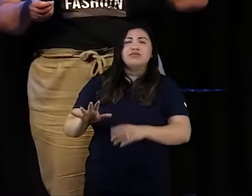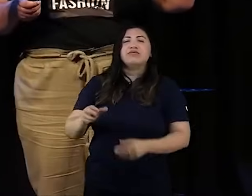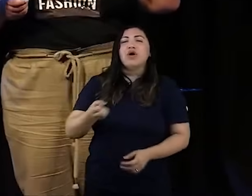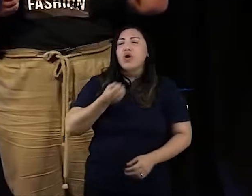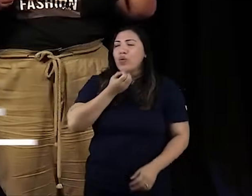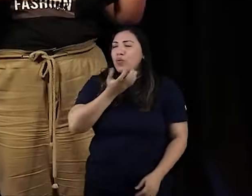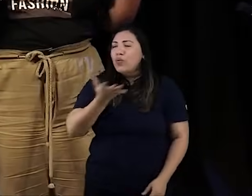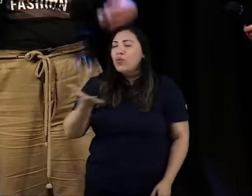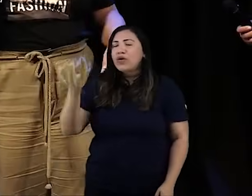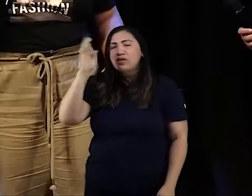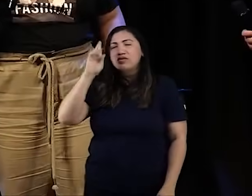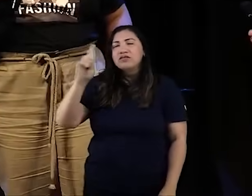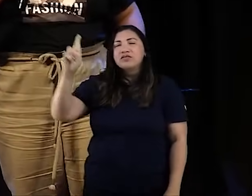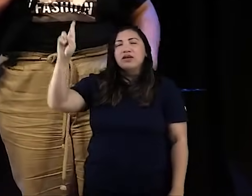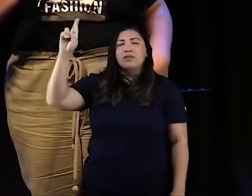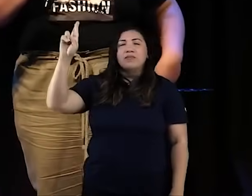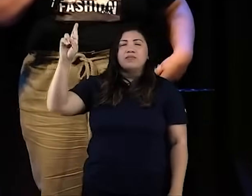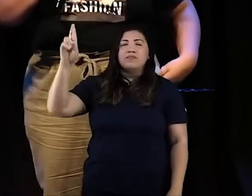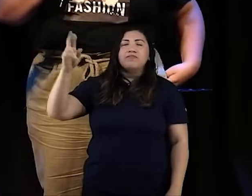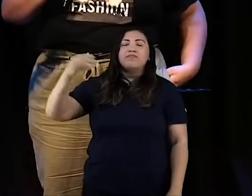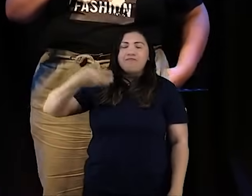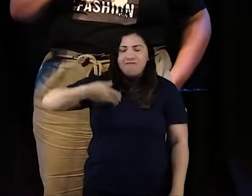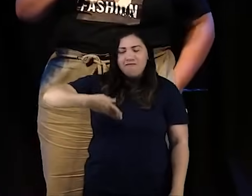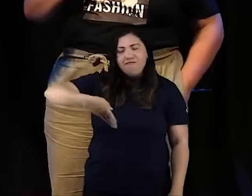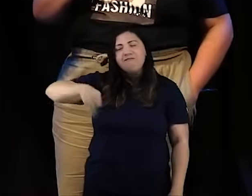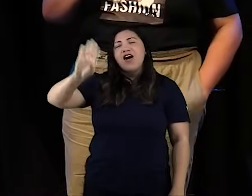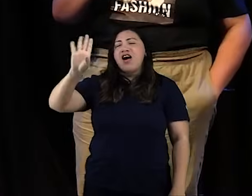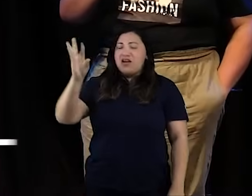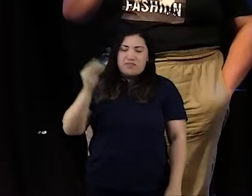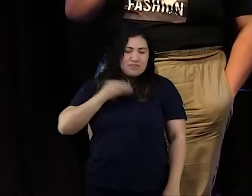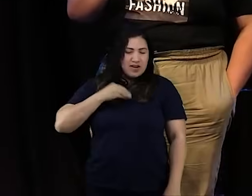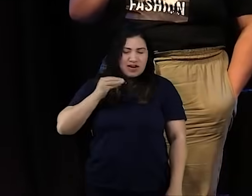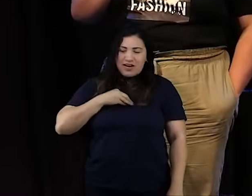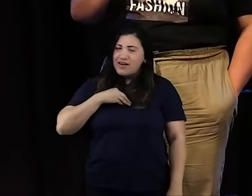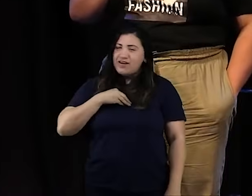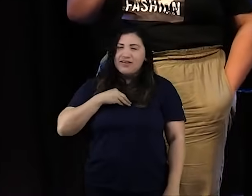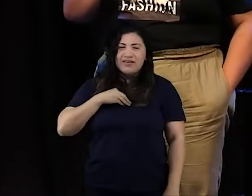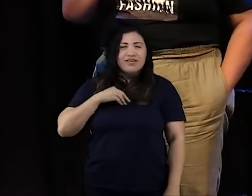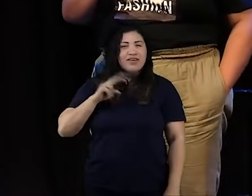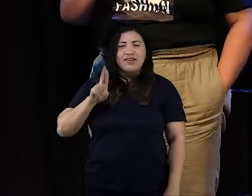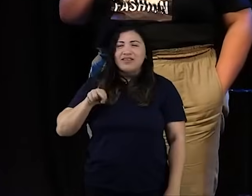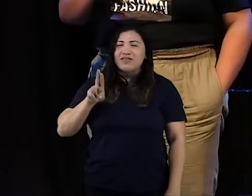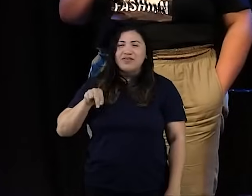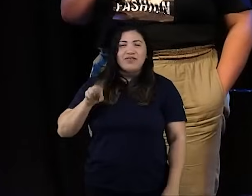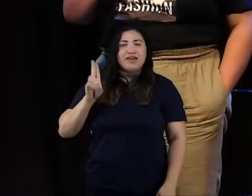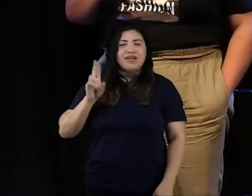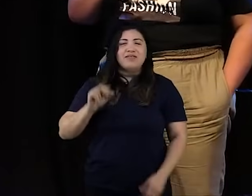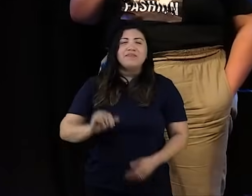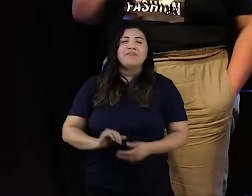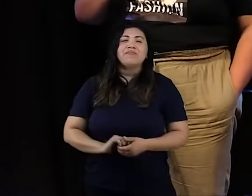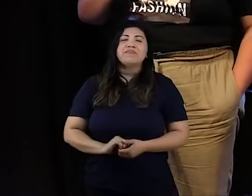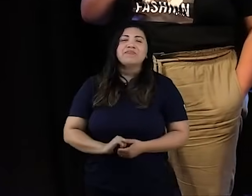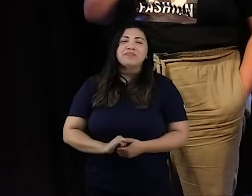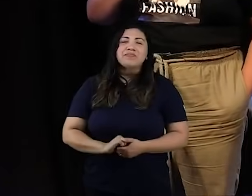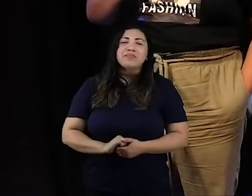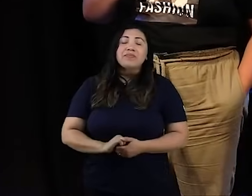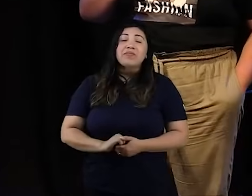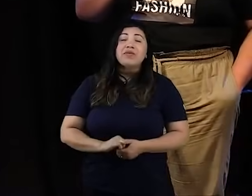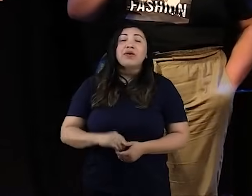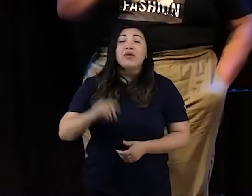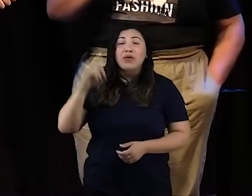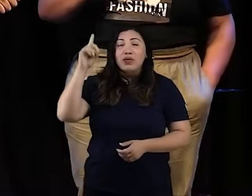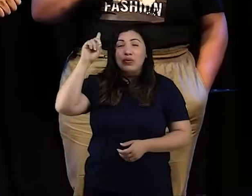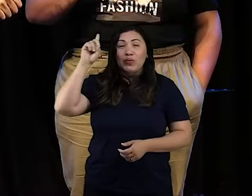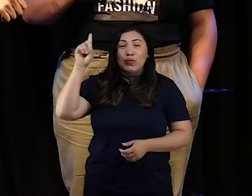com empurrão de Deus agora vai e não peques mais Amém queridos semana que vem tem mais agora domingo que